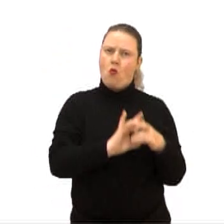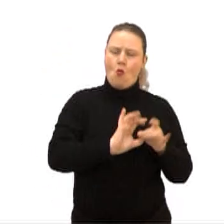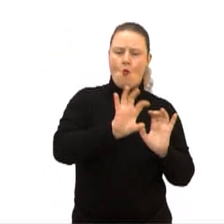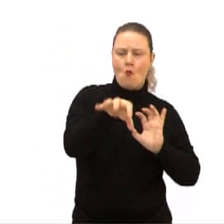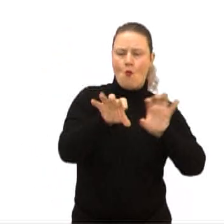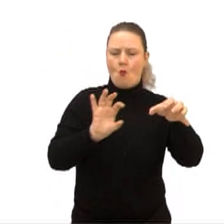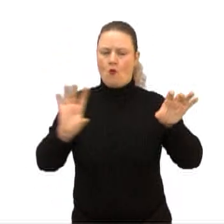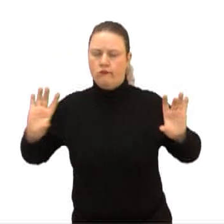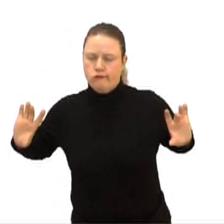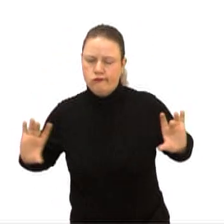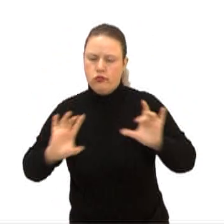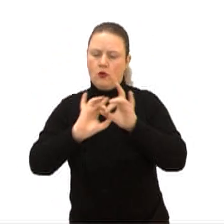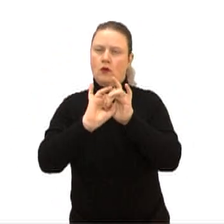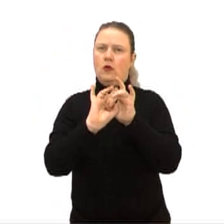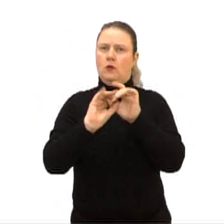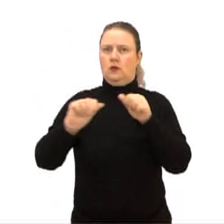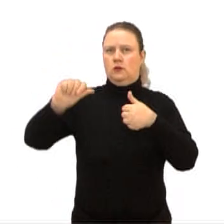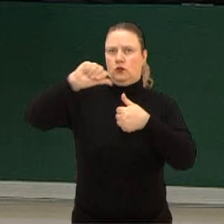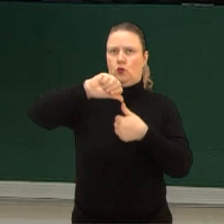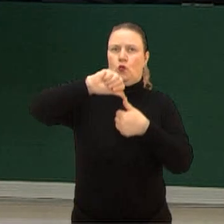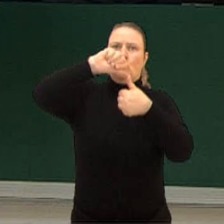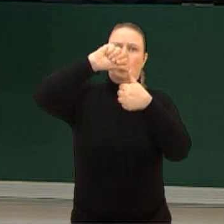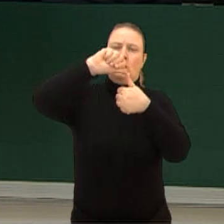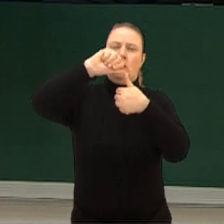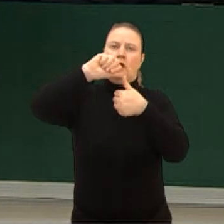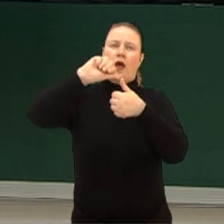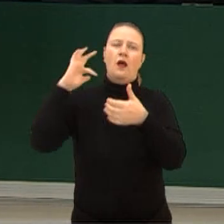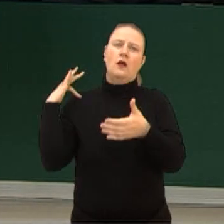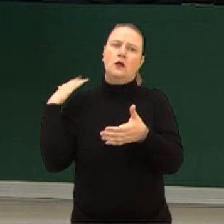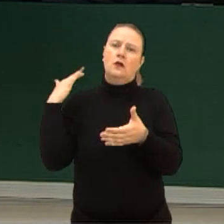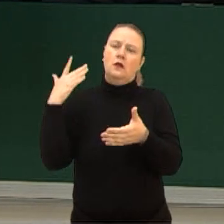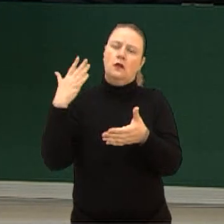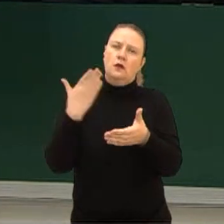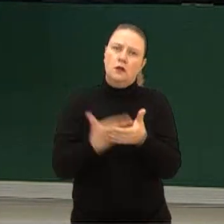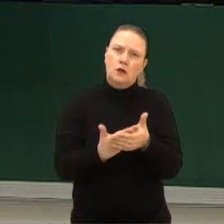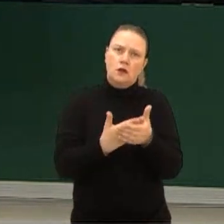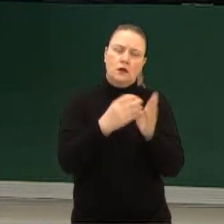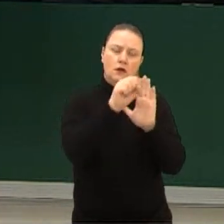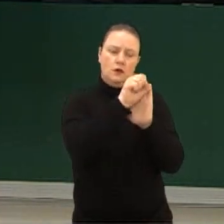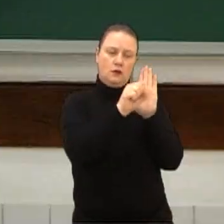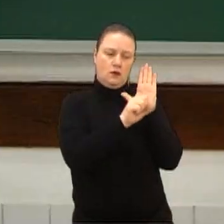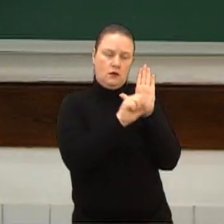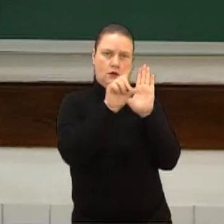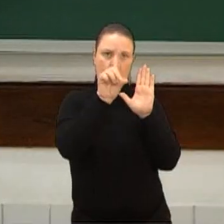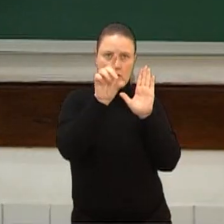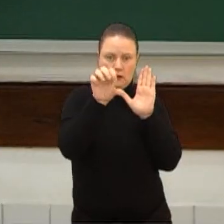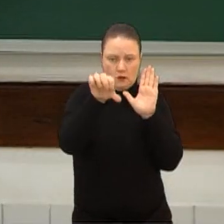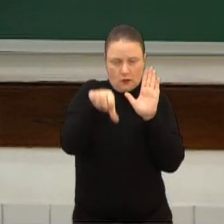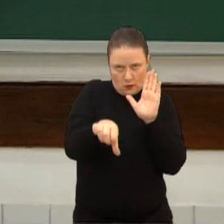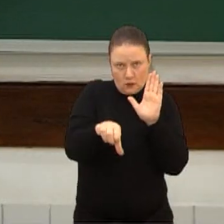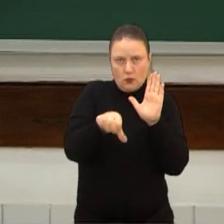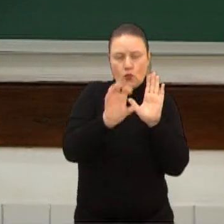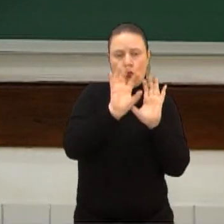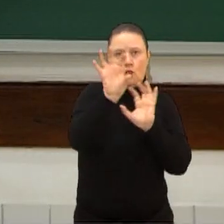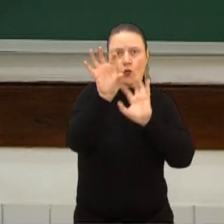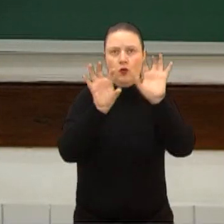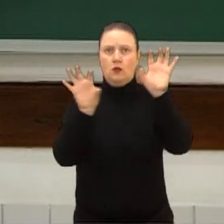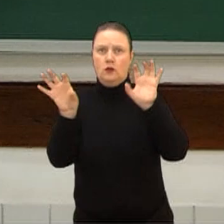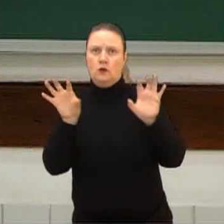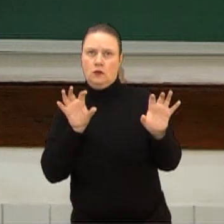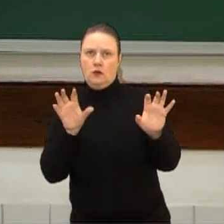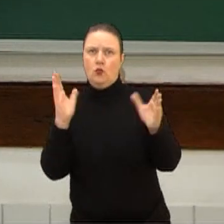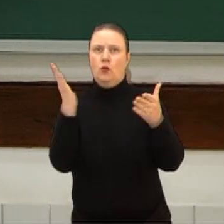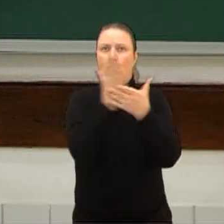América Central, e isso vai se concretizar até meados do século XIX, quando então essas regiões começam a